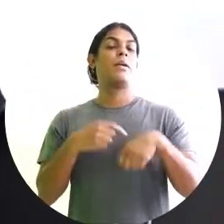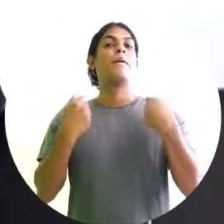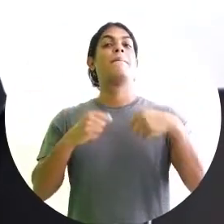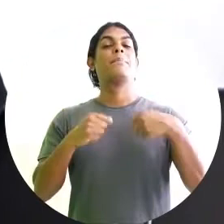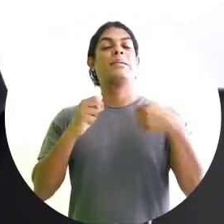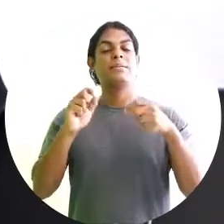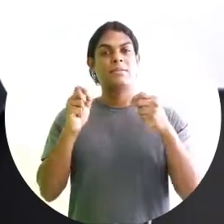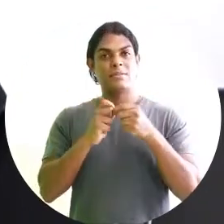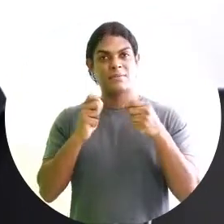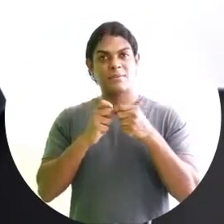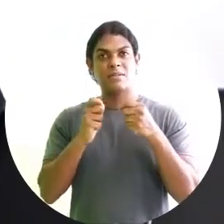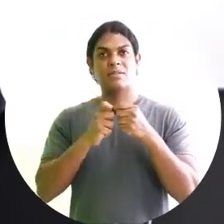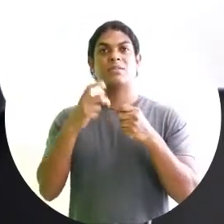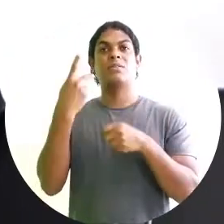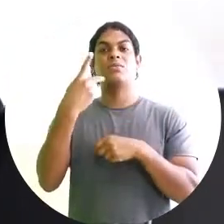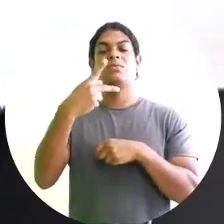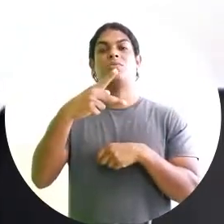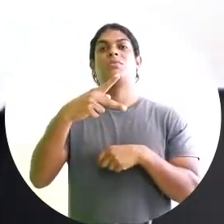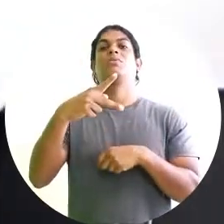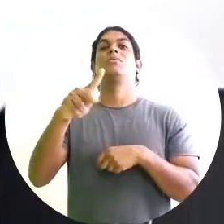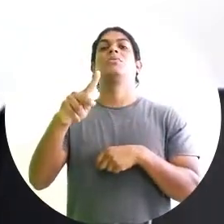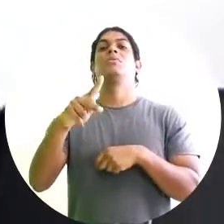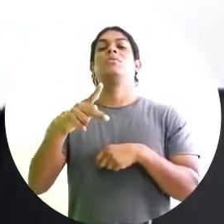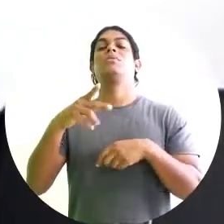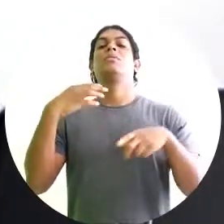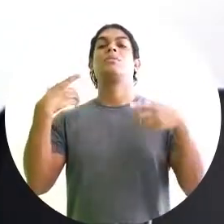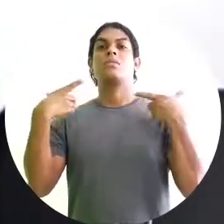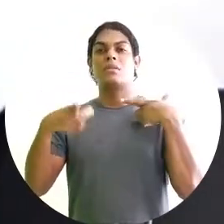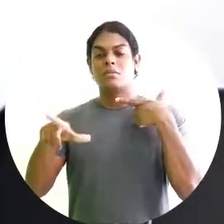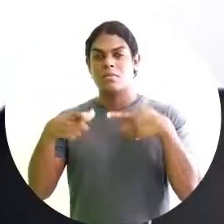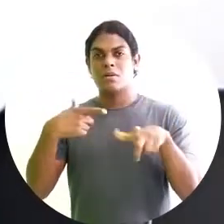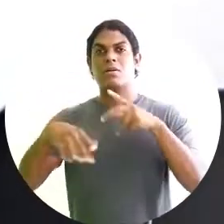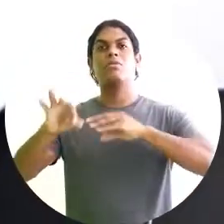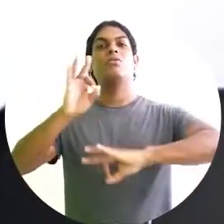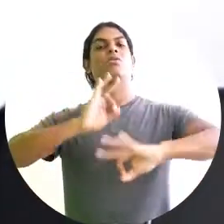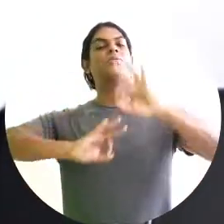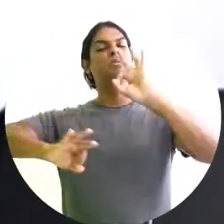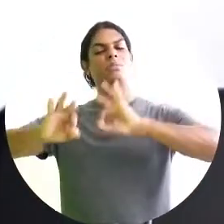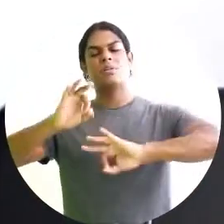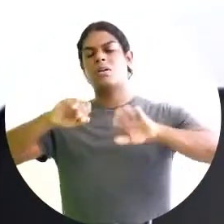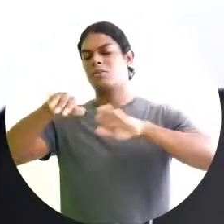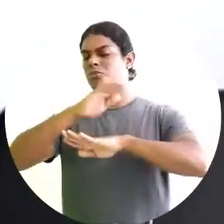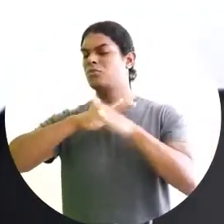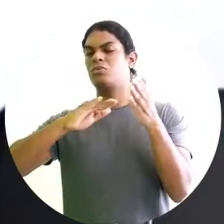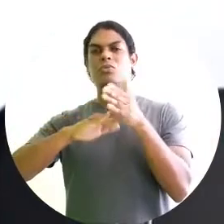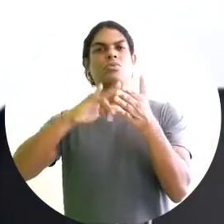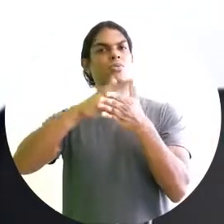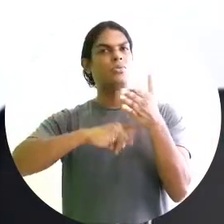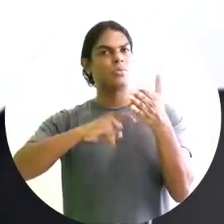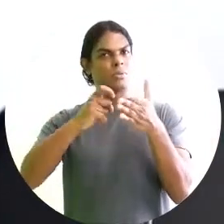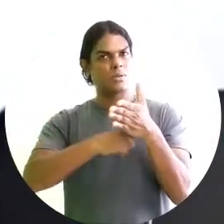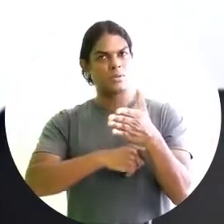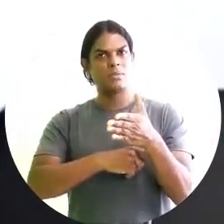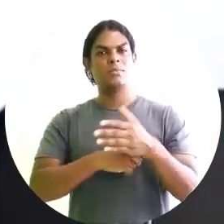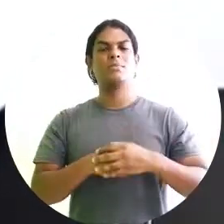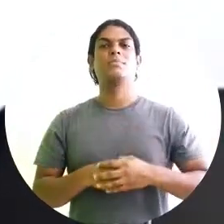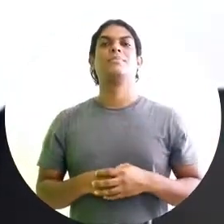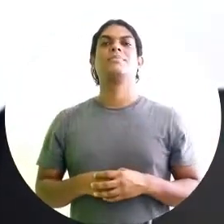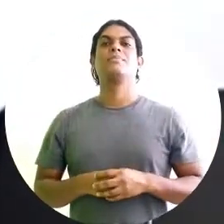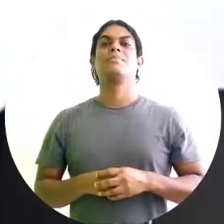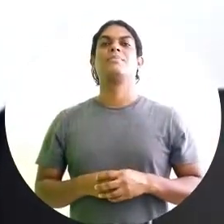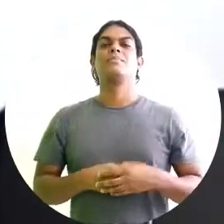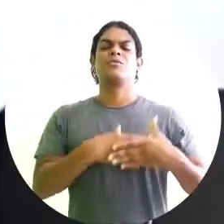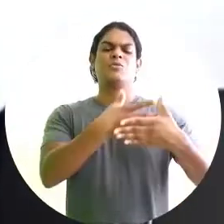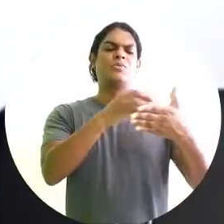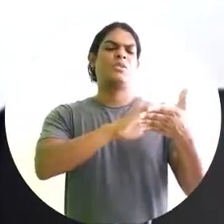deverá formalizar teu emprego, fazer toda a base contratual,